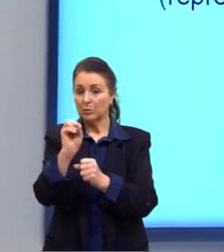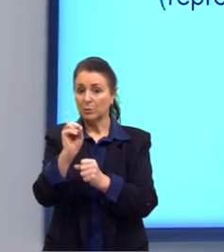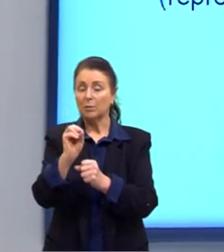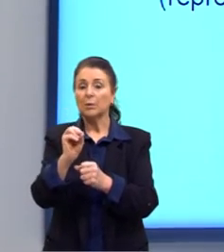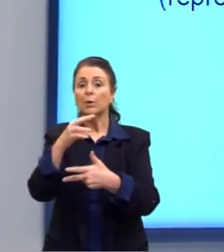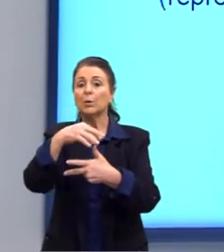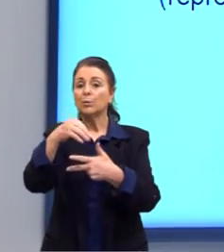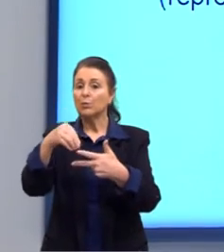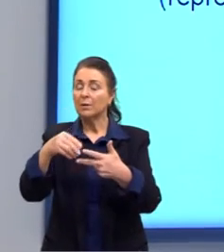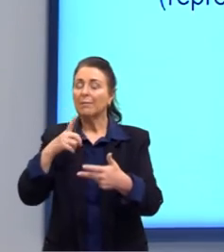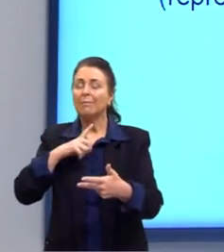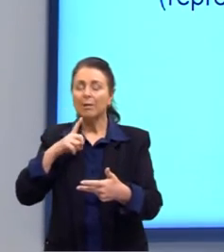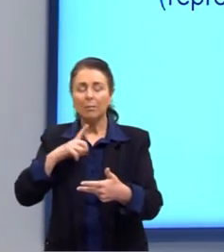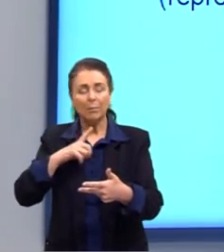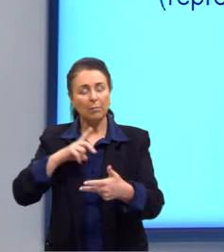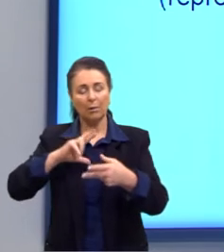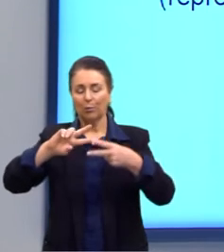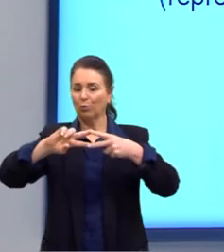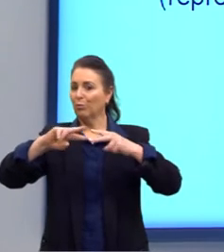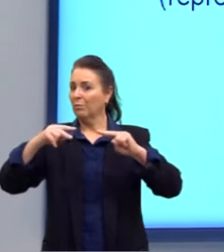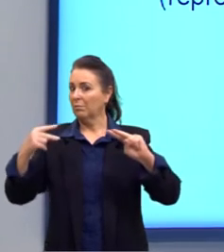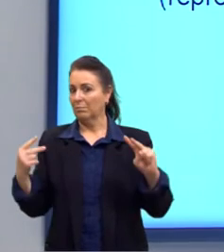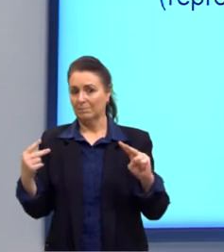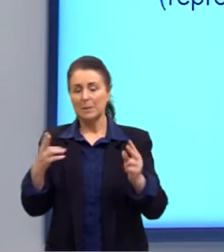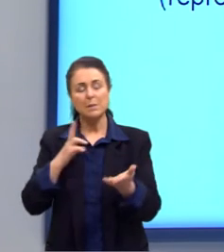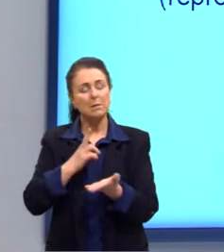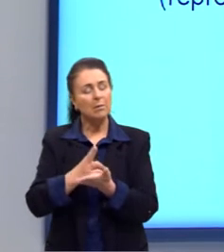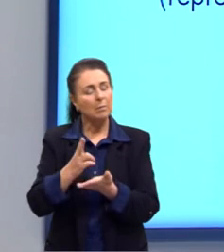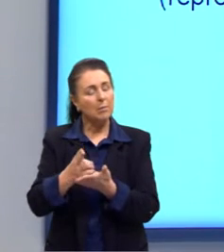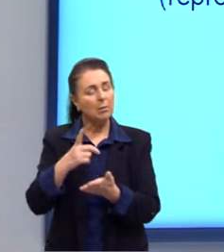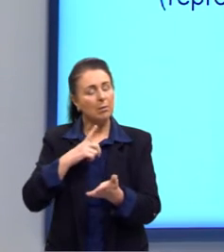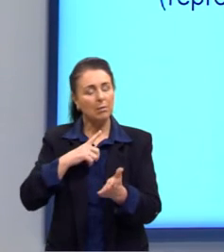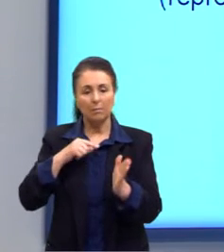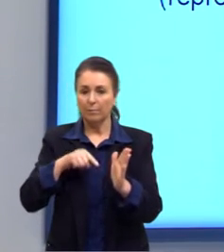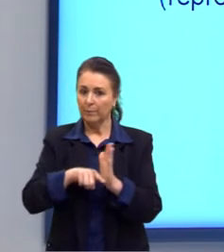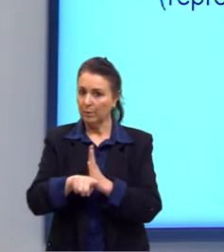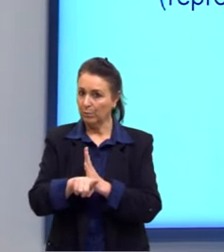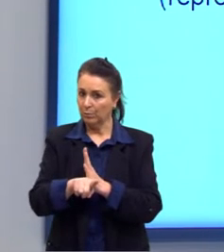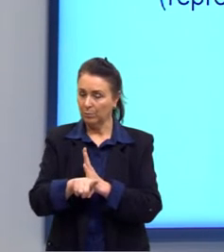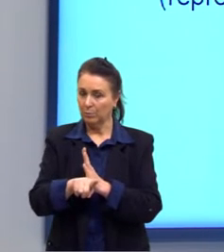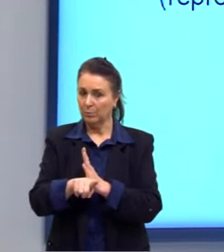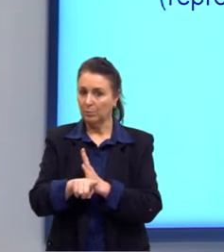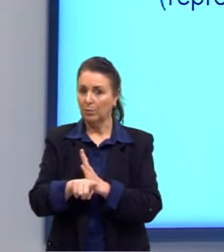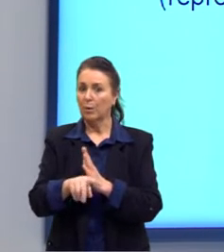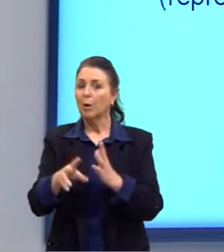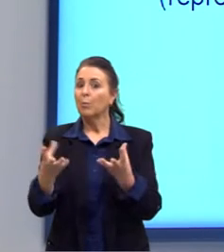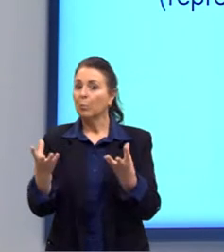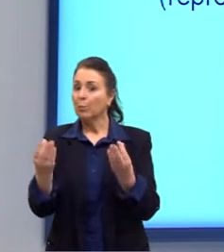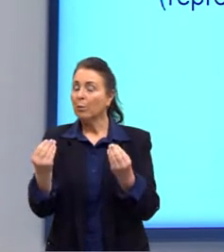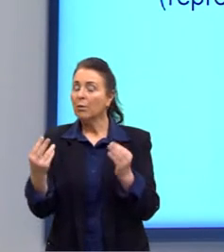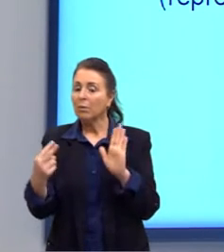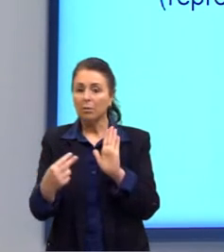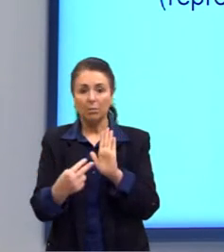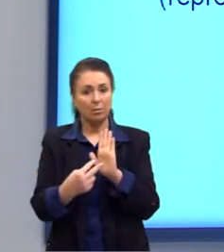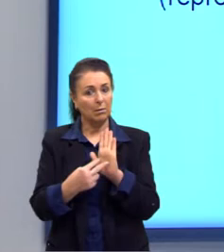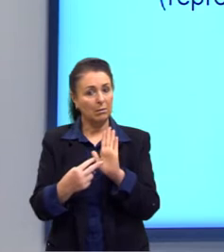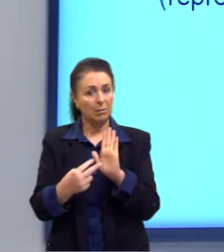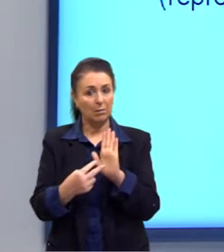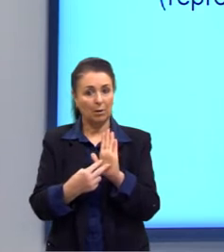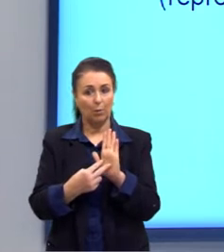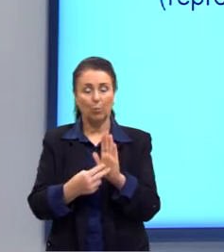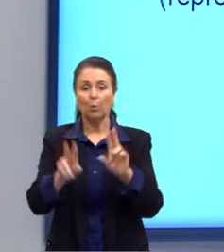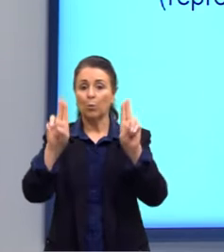é nem sempre com a genética Tá então não tem como fugir da genética dei uma atençãozinha maior aí para